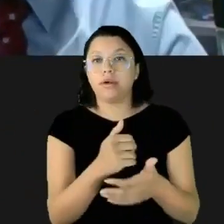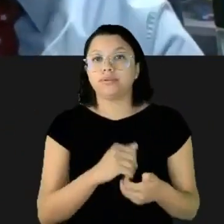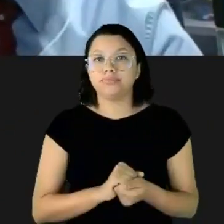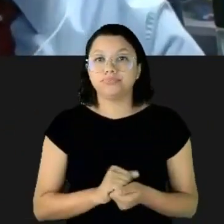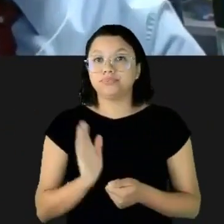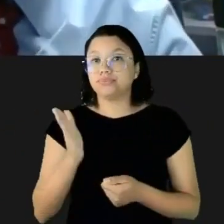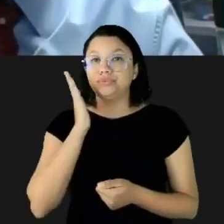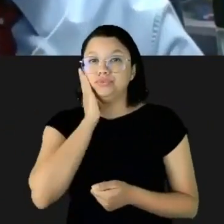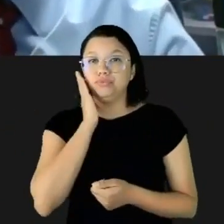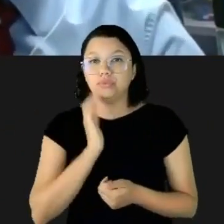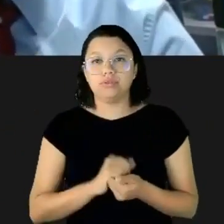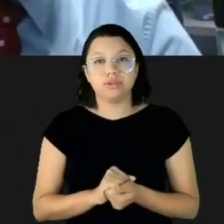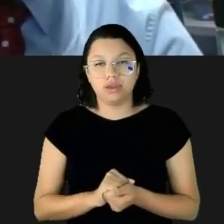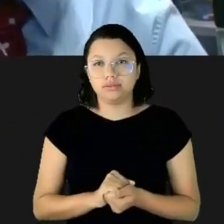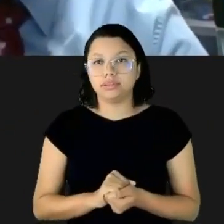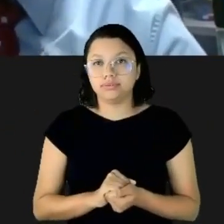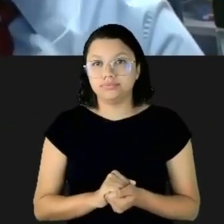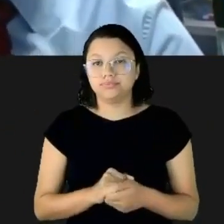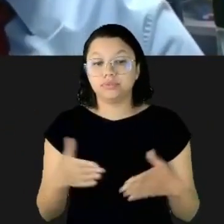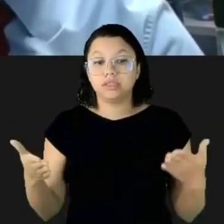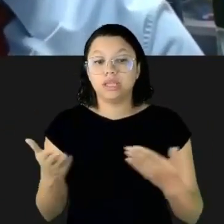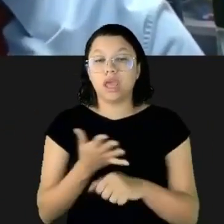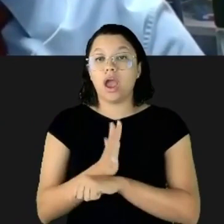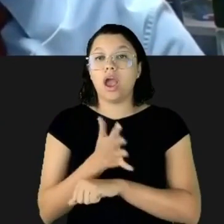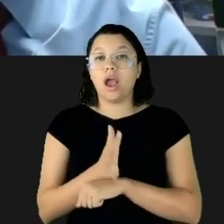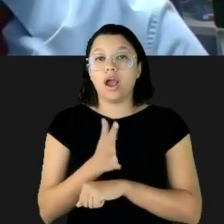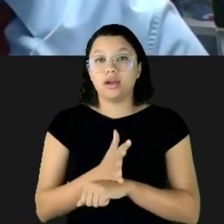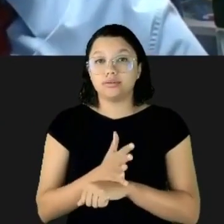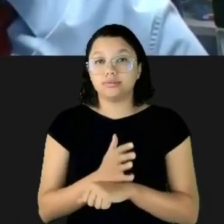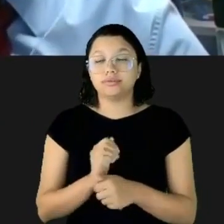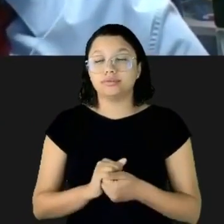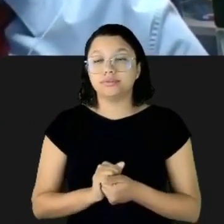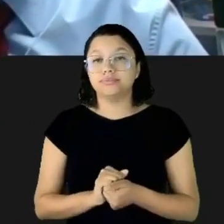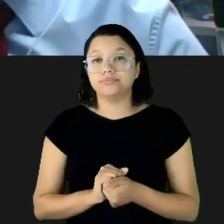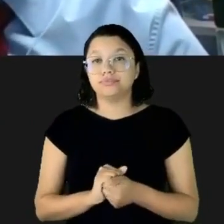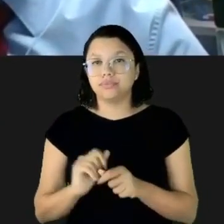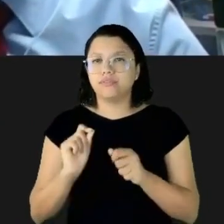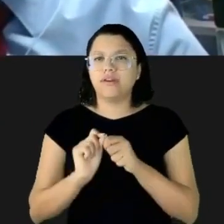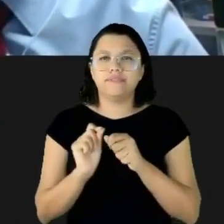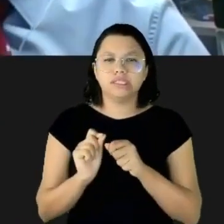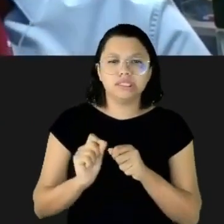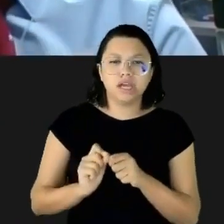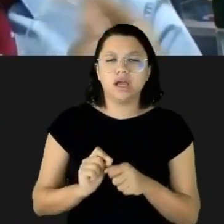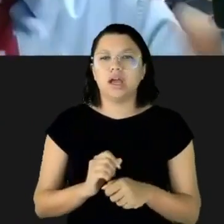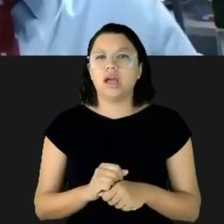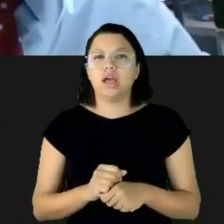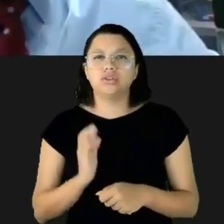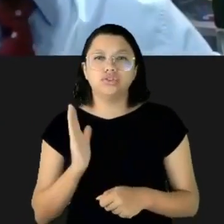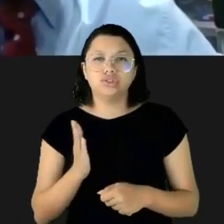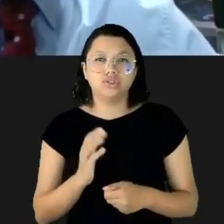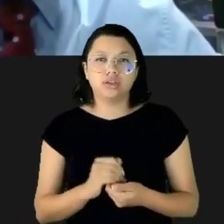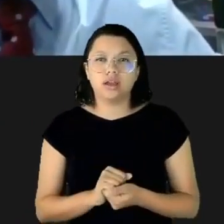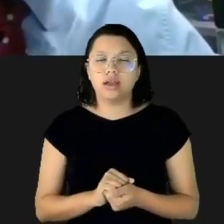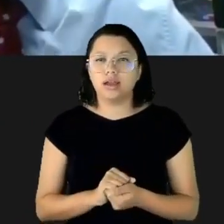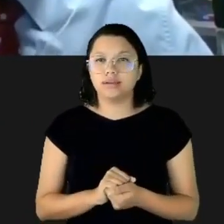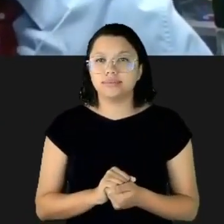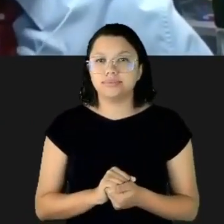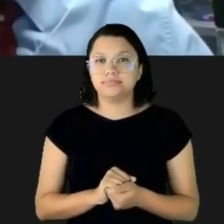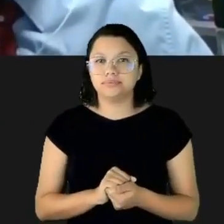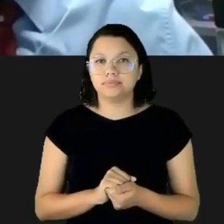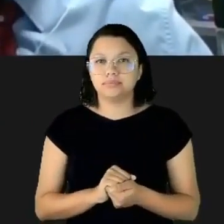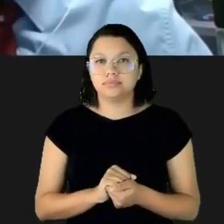ali já sabe esse treinamento já vai fazendo já vai sendo